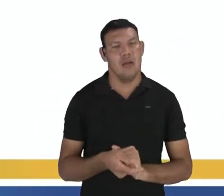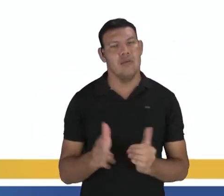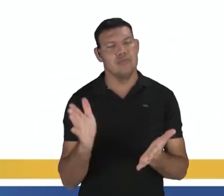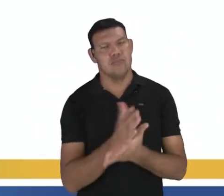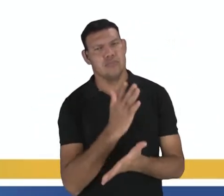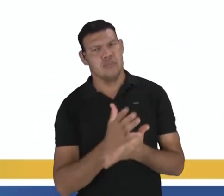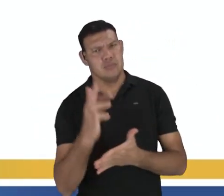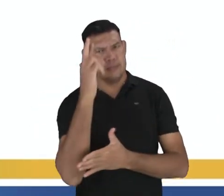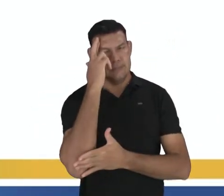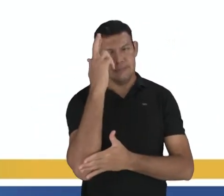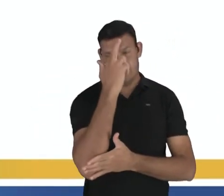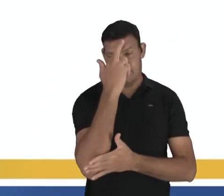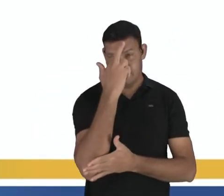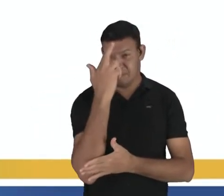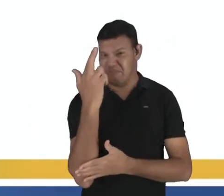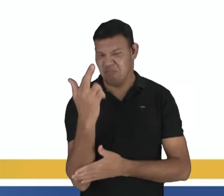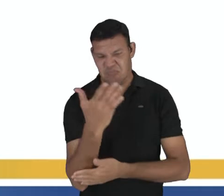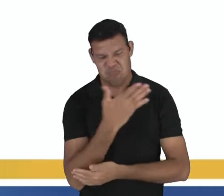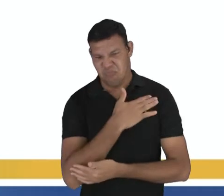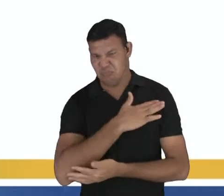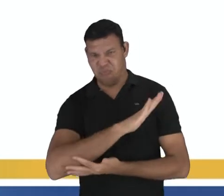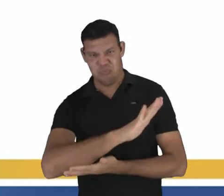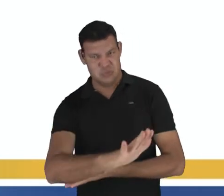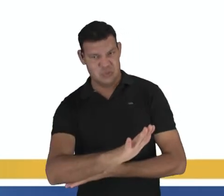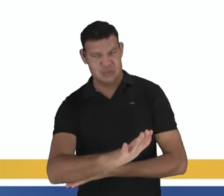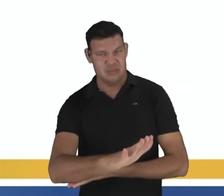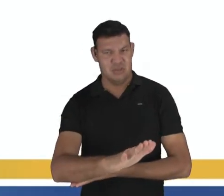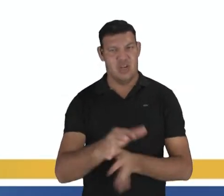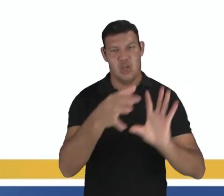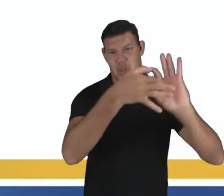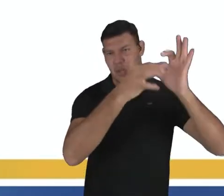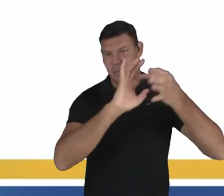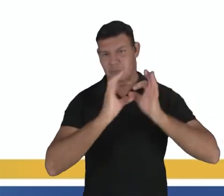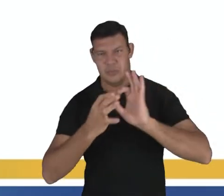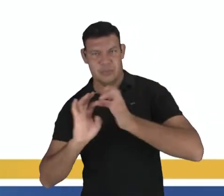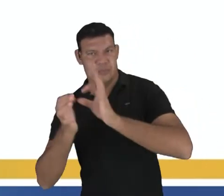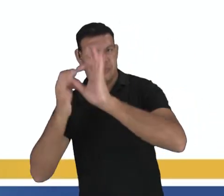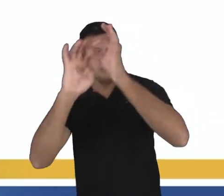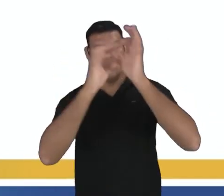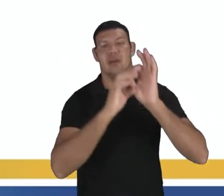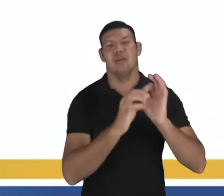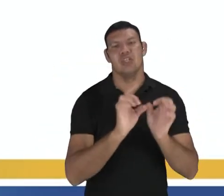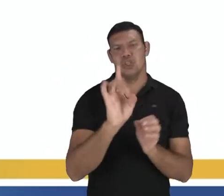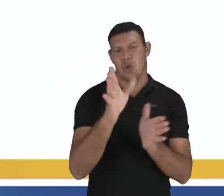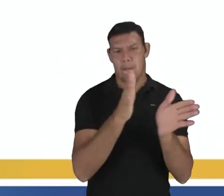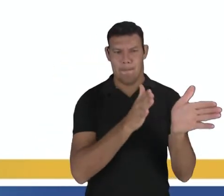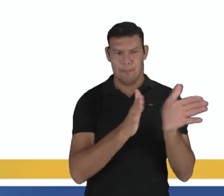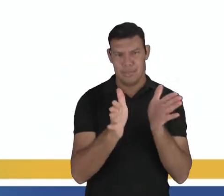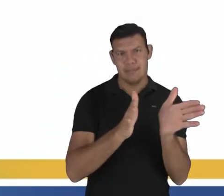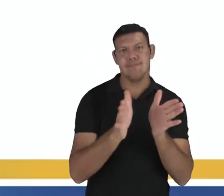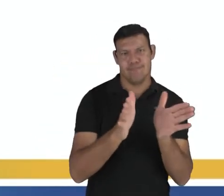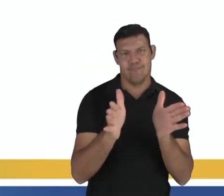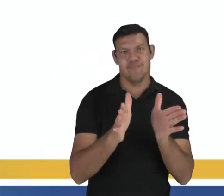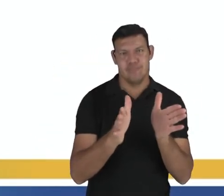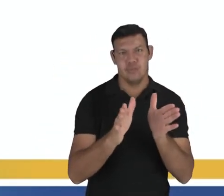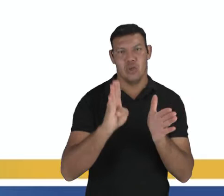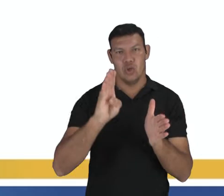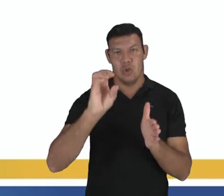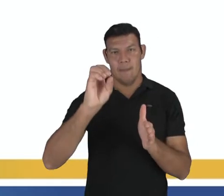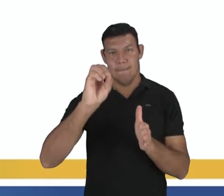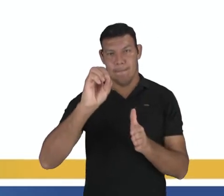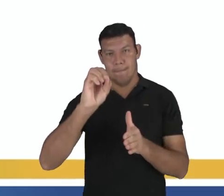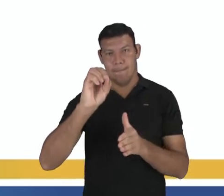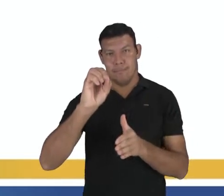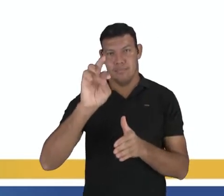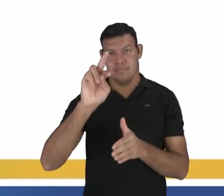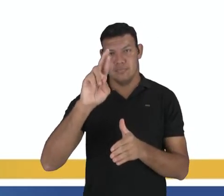alguns historiadores, né, não gostam de chamar de surto nem de ciclo, né? O que a gente sabe que são períodos aí que a borracha da